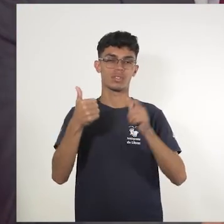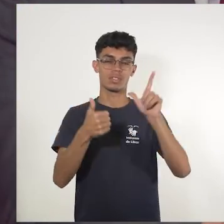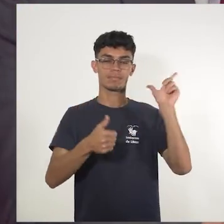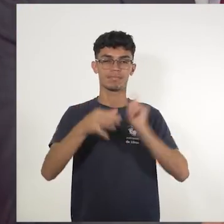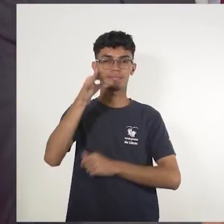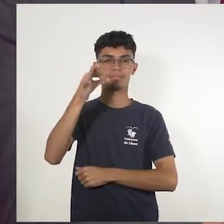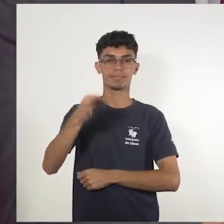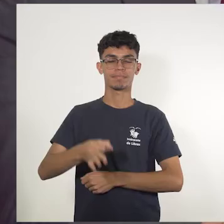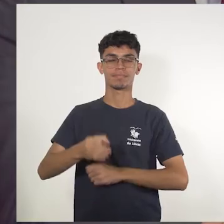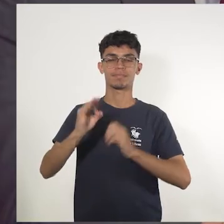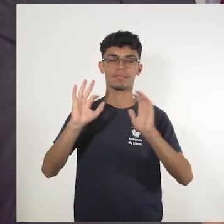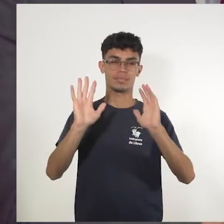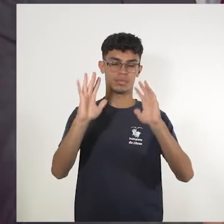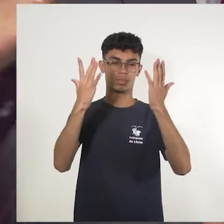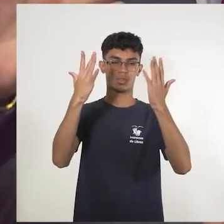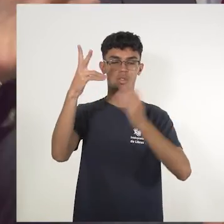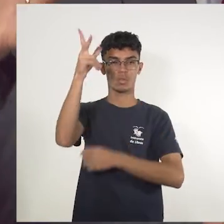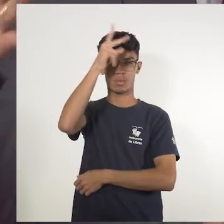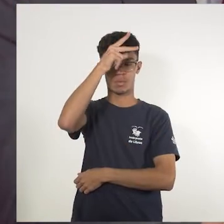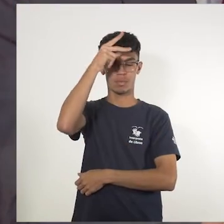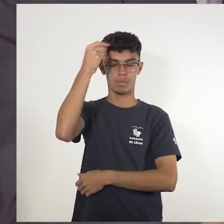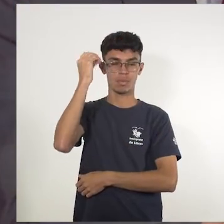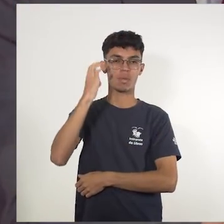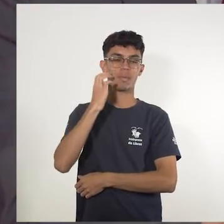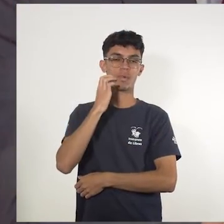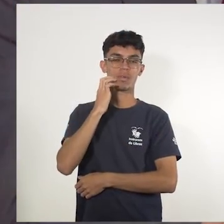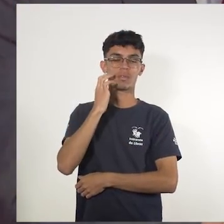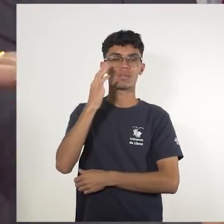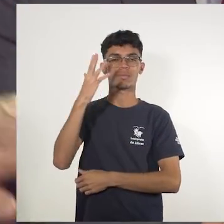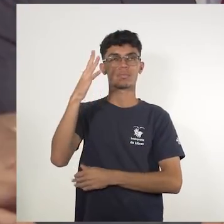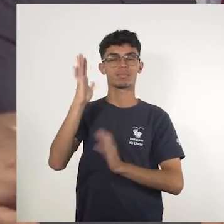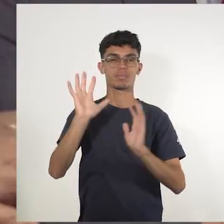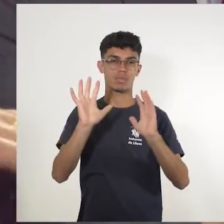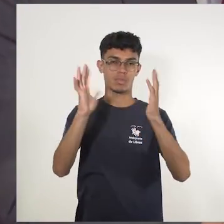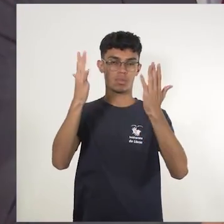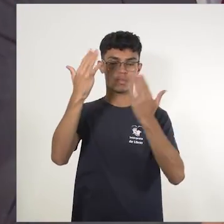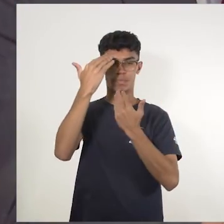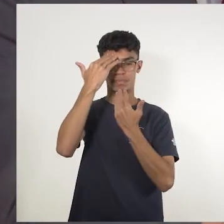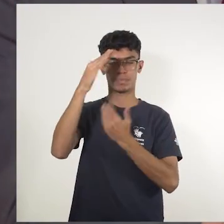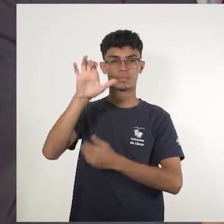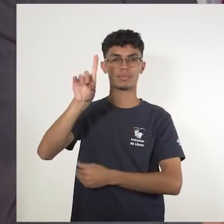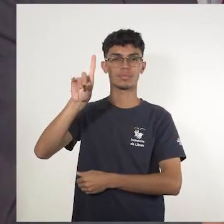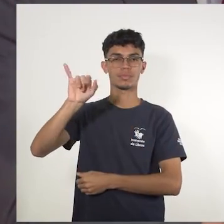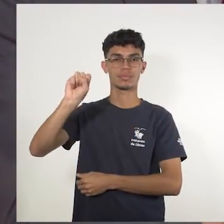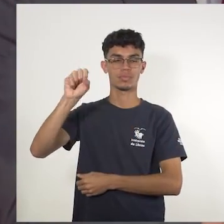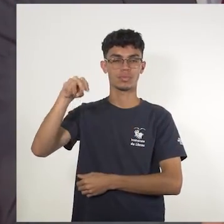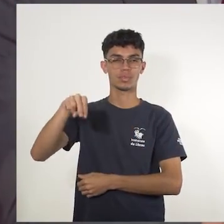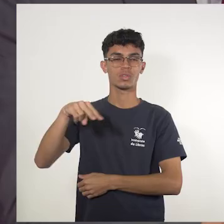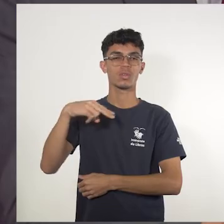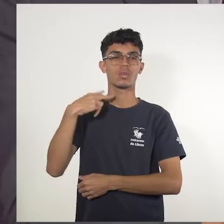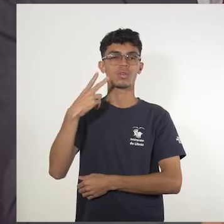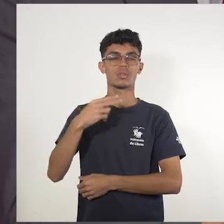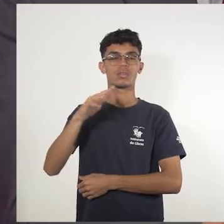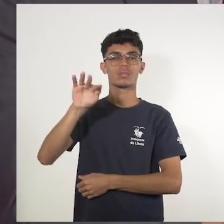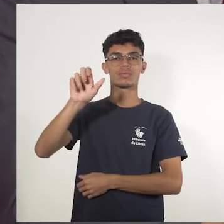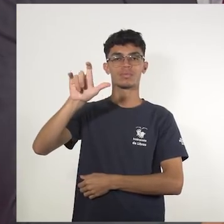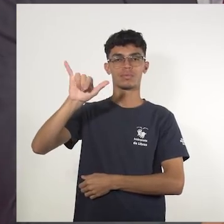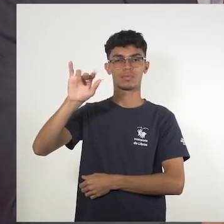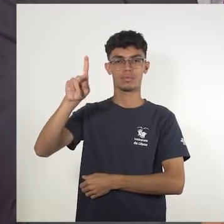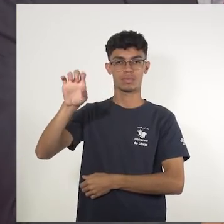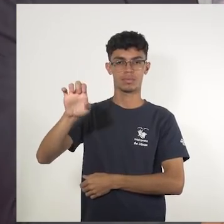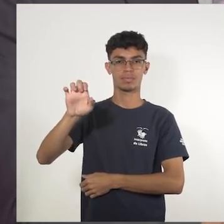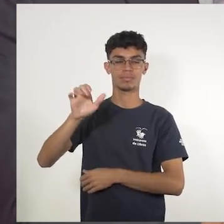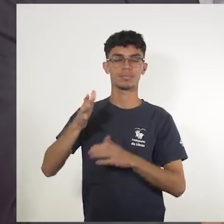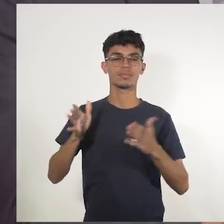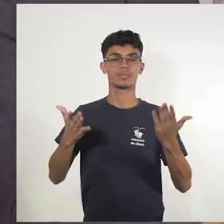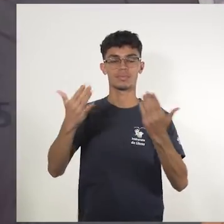Parabéns, prefeito, parabéns, Edson, parabéns todos os secretários aqui presentes, parabéns, Felipe, pelo seu trabalho na comissão. Vamos em